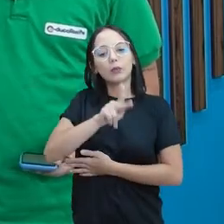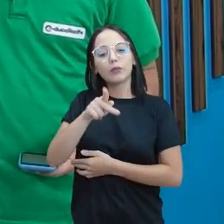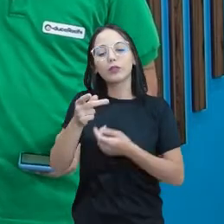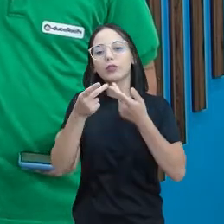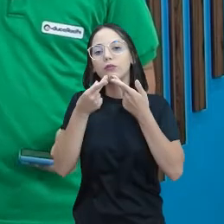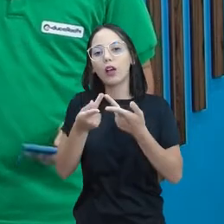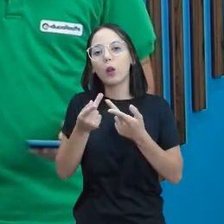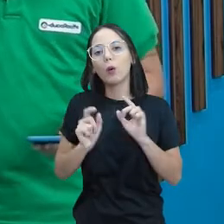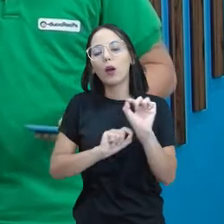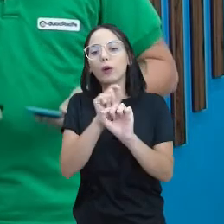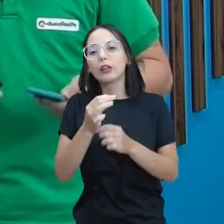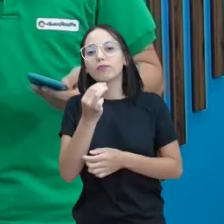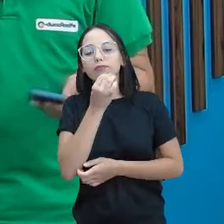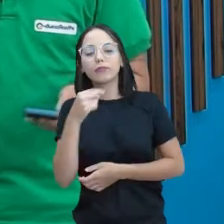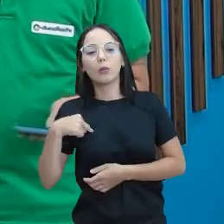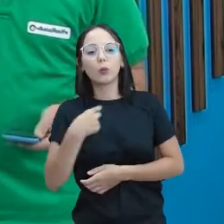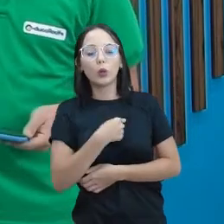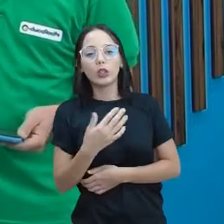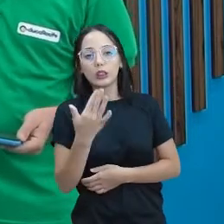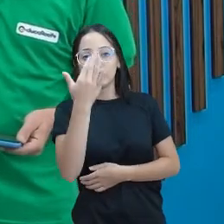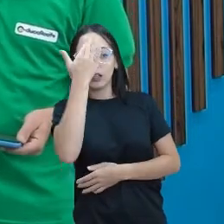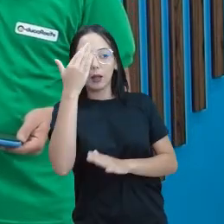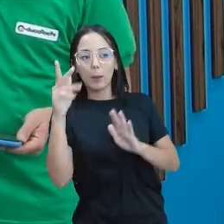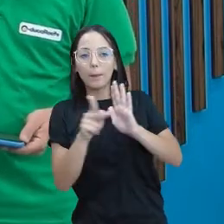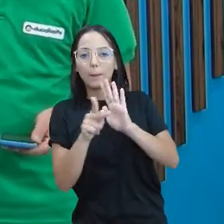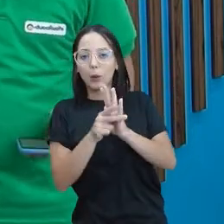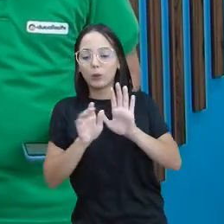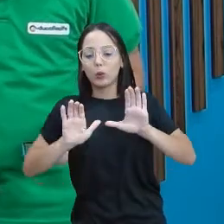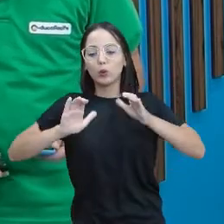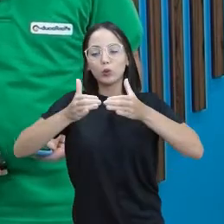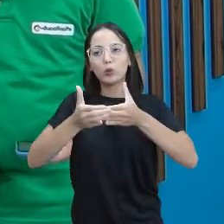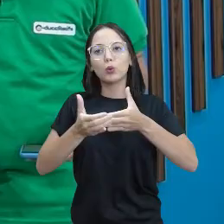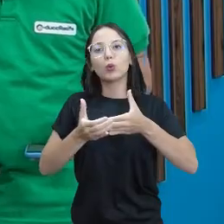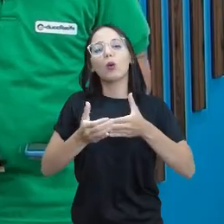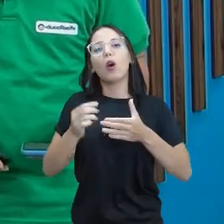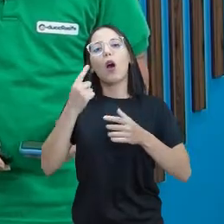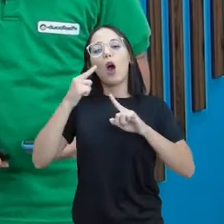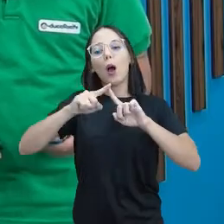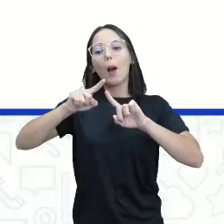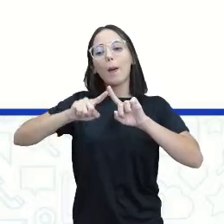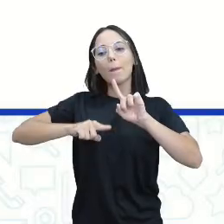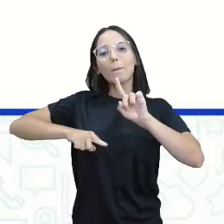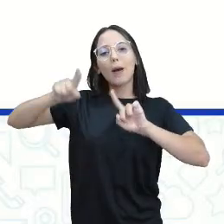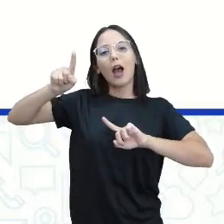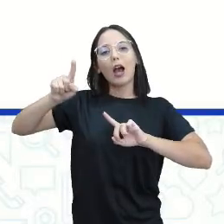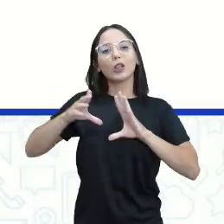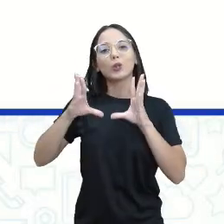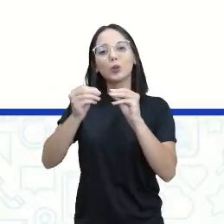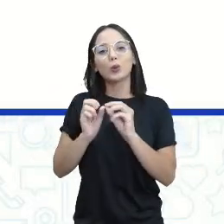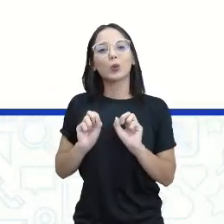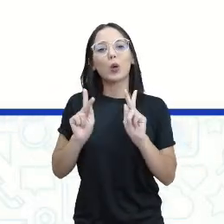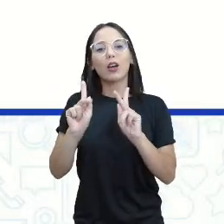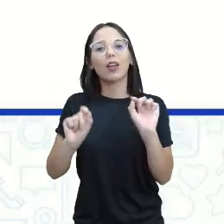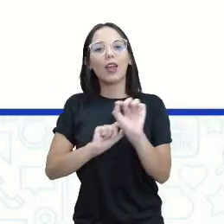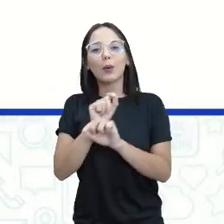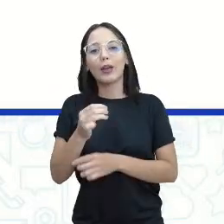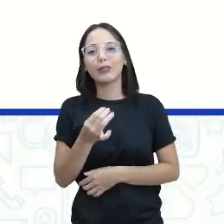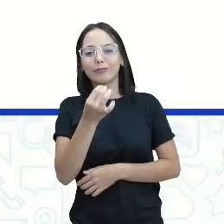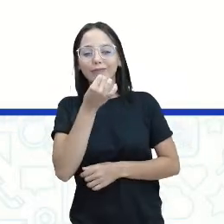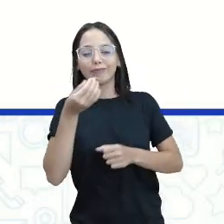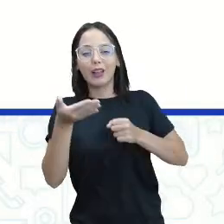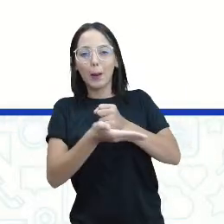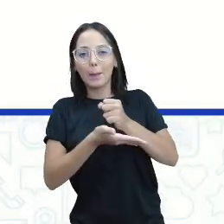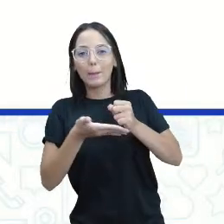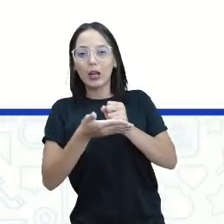é que vamos considerar esse símbolo de checklist aí, tá tudo ok? Eu estou tomando como base a seguinte